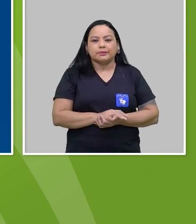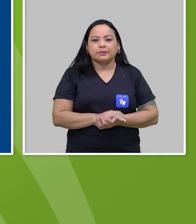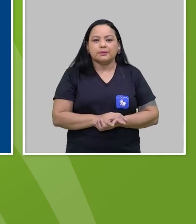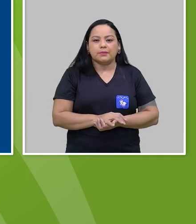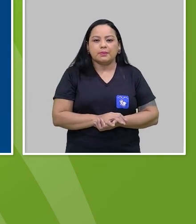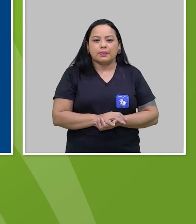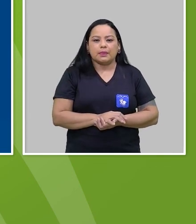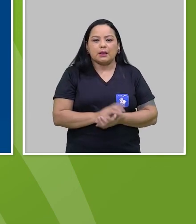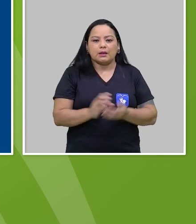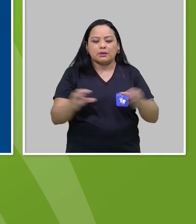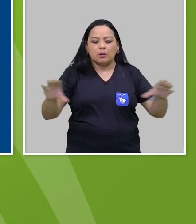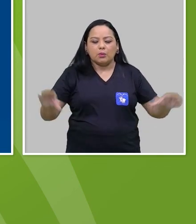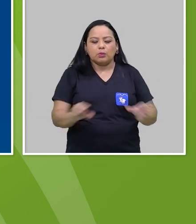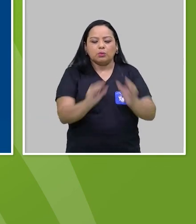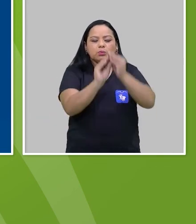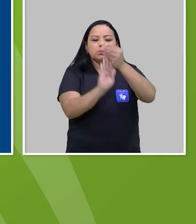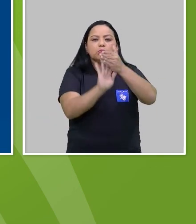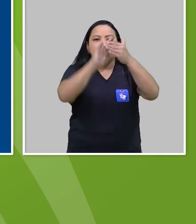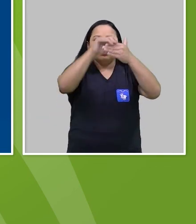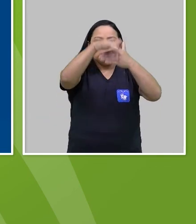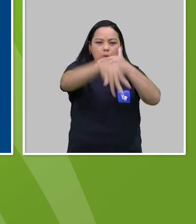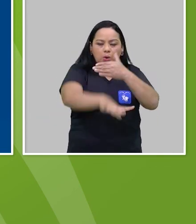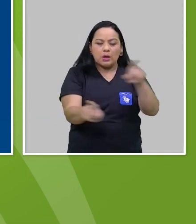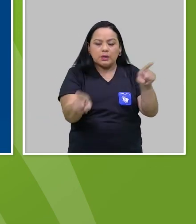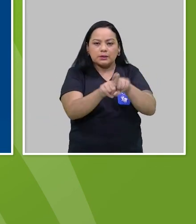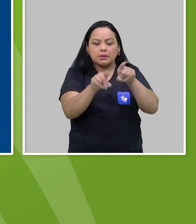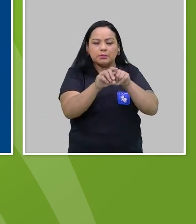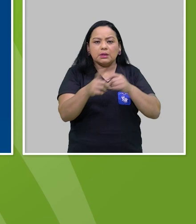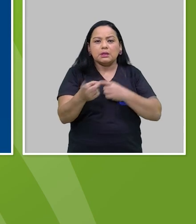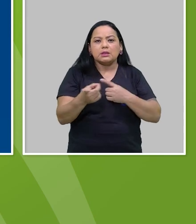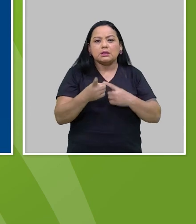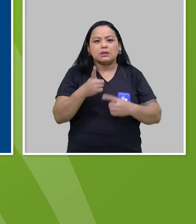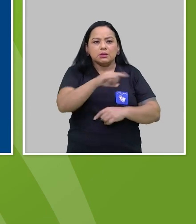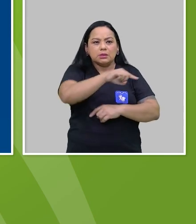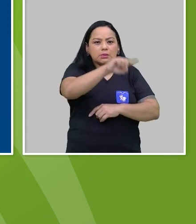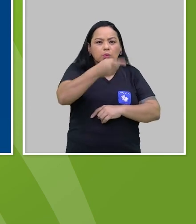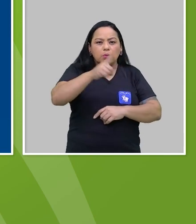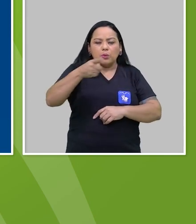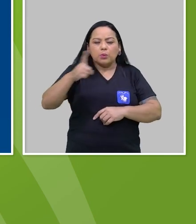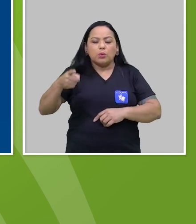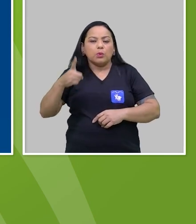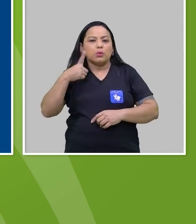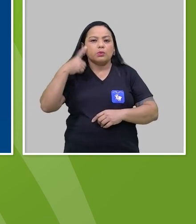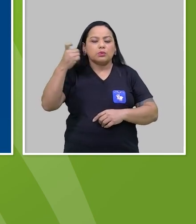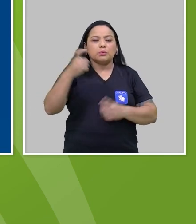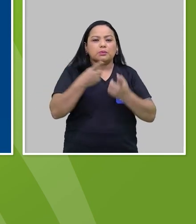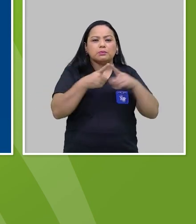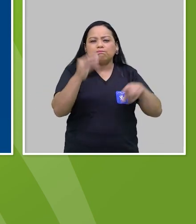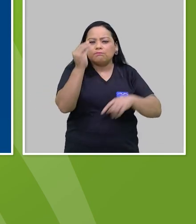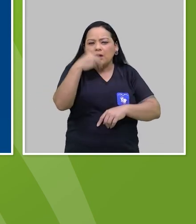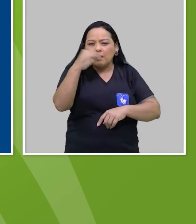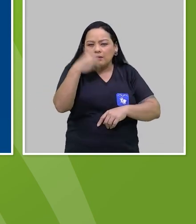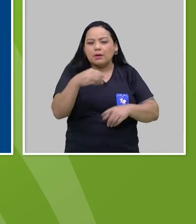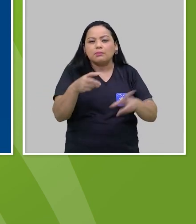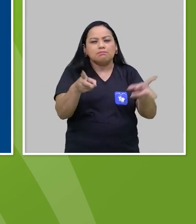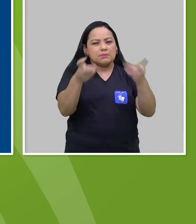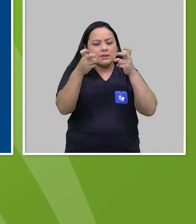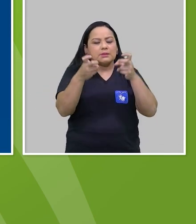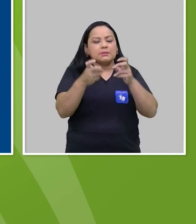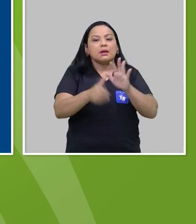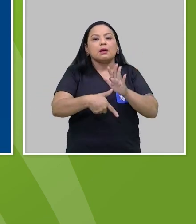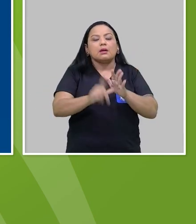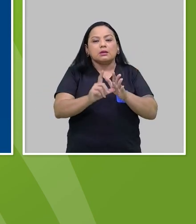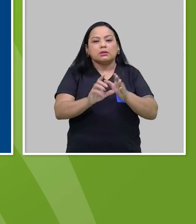as erupções vulcânicas, elas também emitem ondas mecânicas. E aí, também é percebido, antes